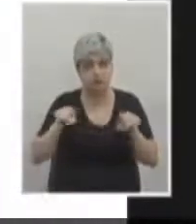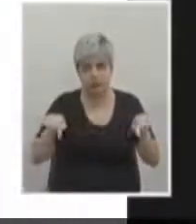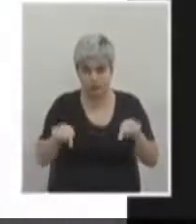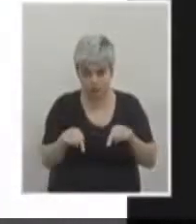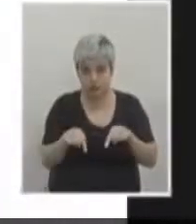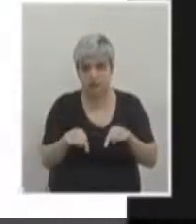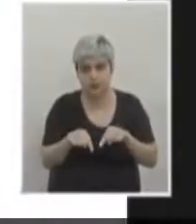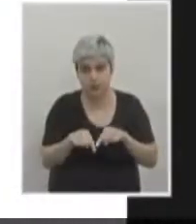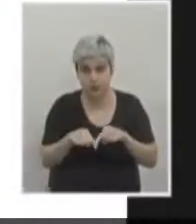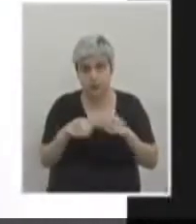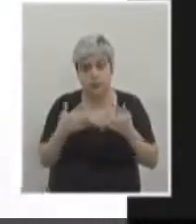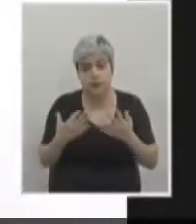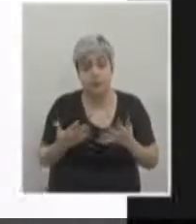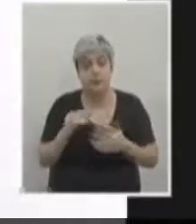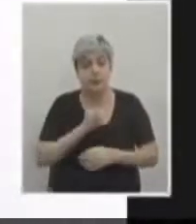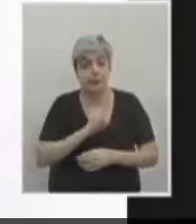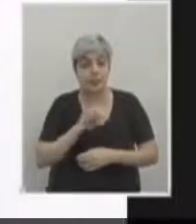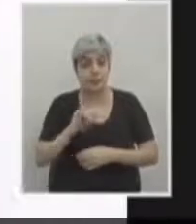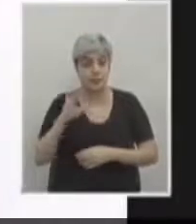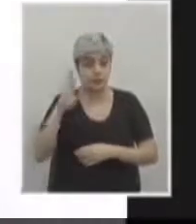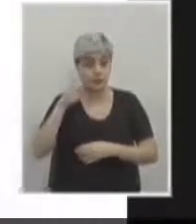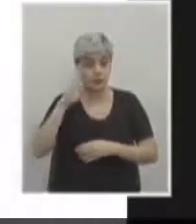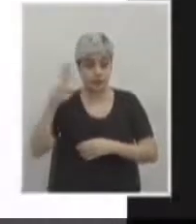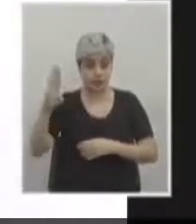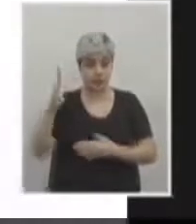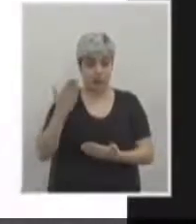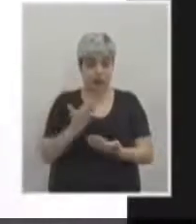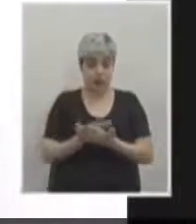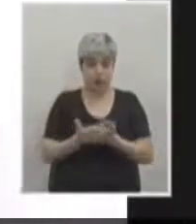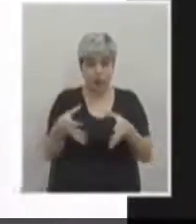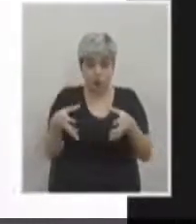ele tem a carga horária já fechada, e realmente,